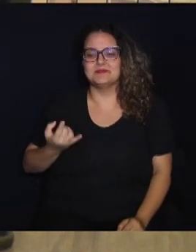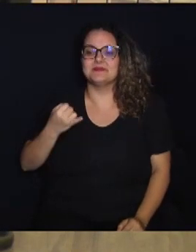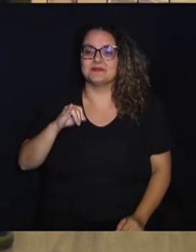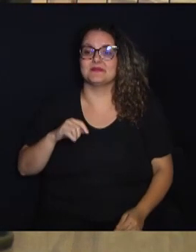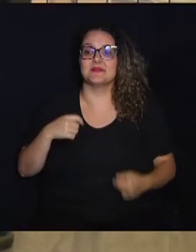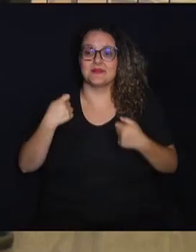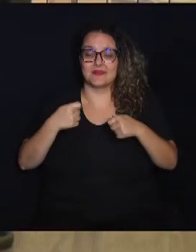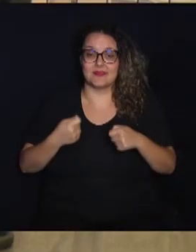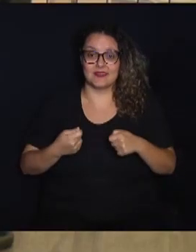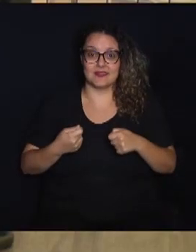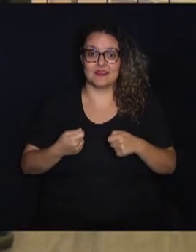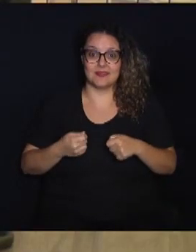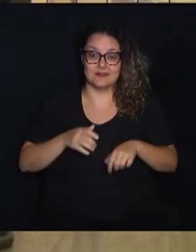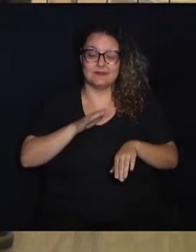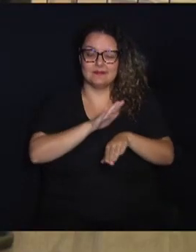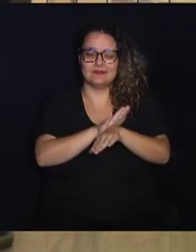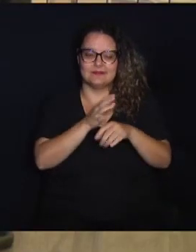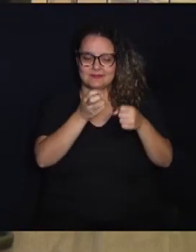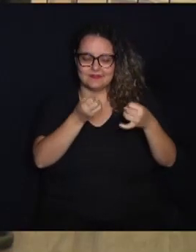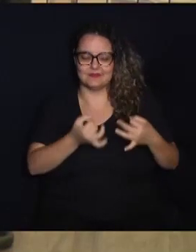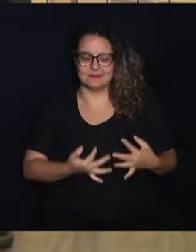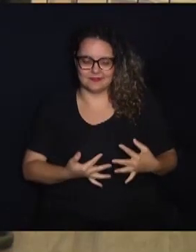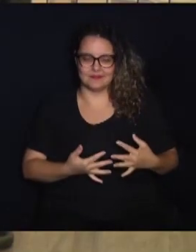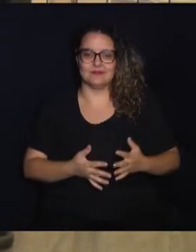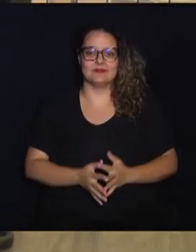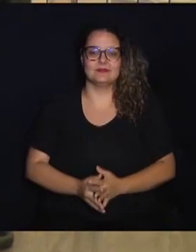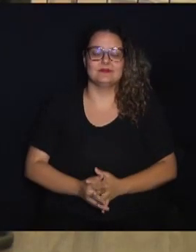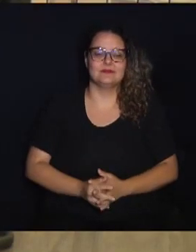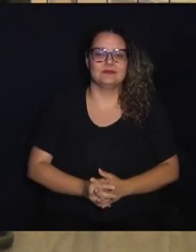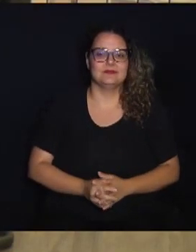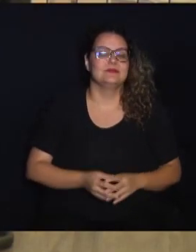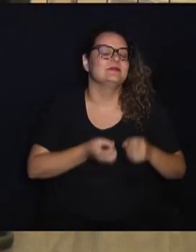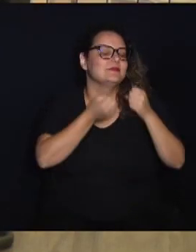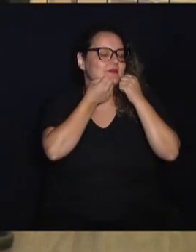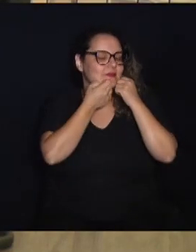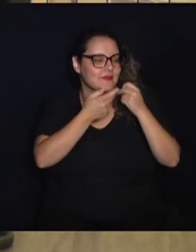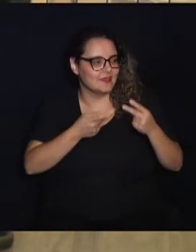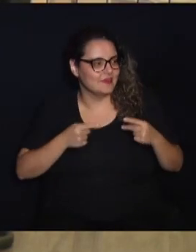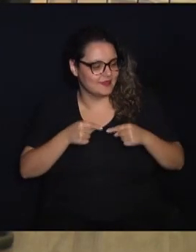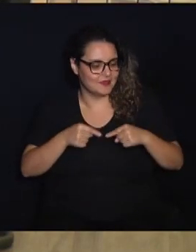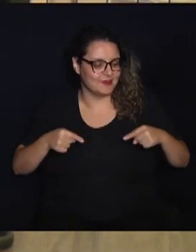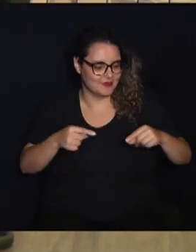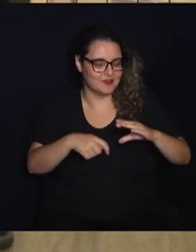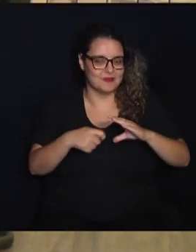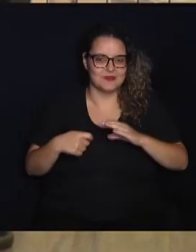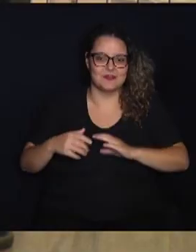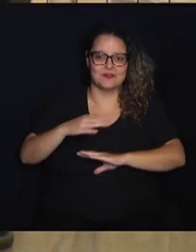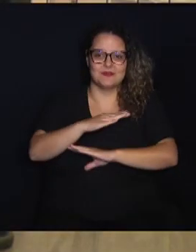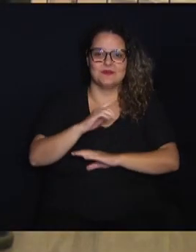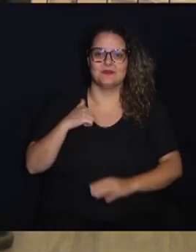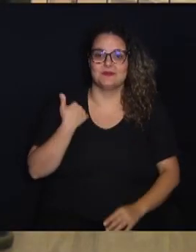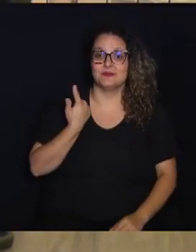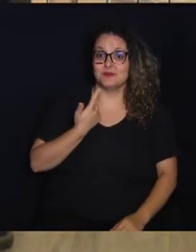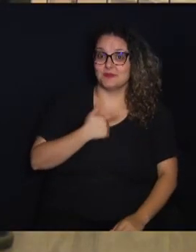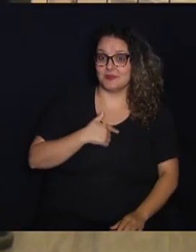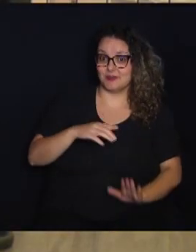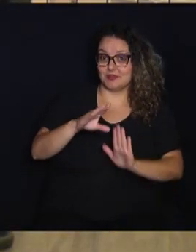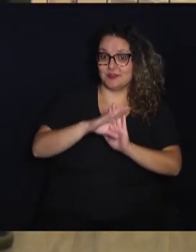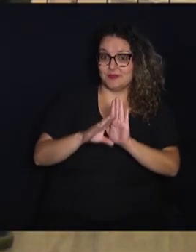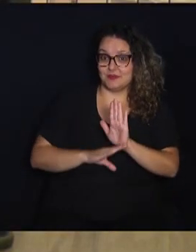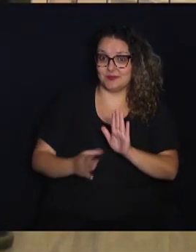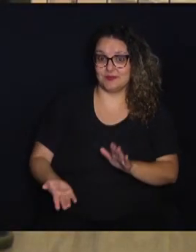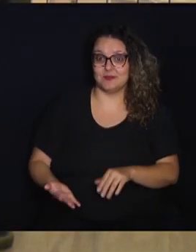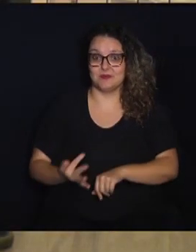necessário, até nos dar uma orientação. Gente, sejam bem-vindos aqui ao Estúdio Câmara, né? O nosso programa de